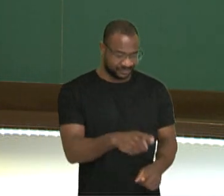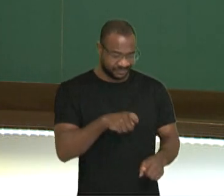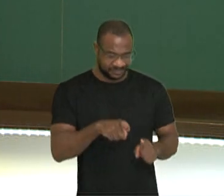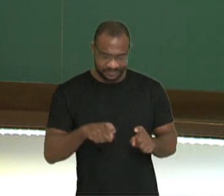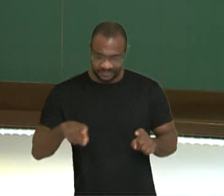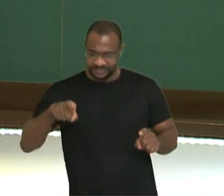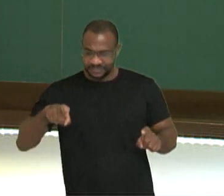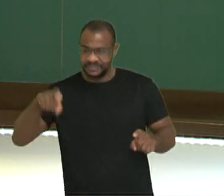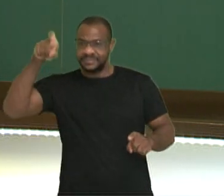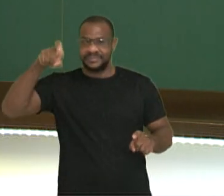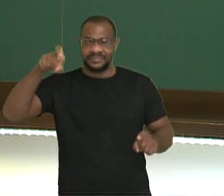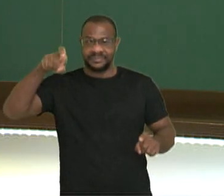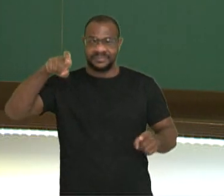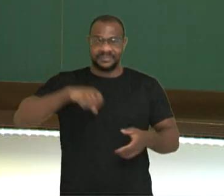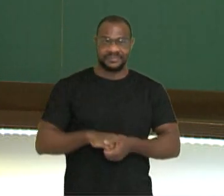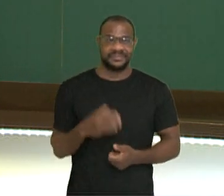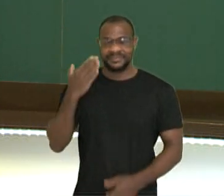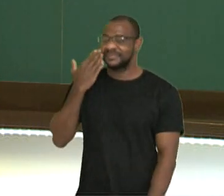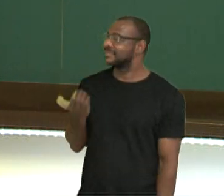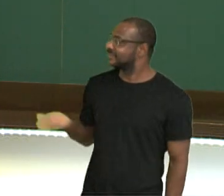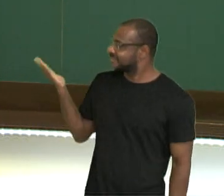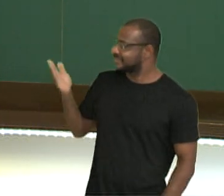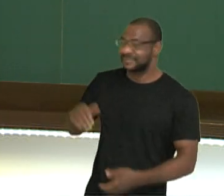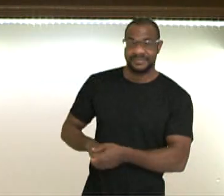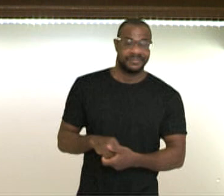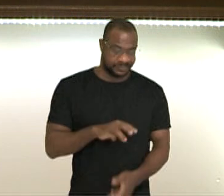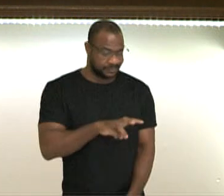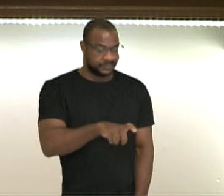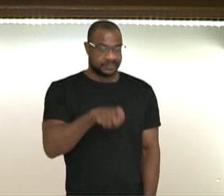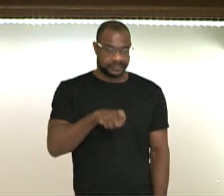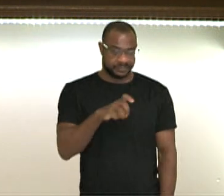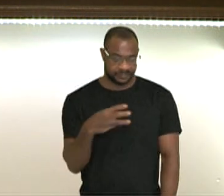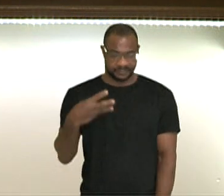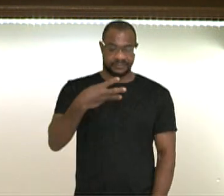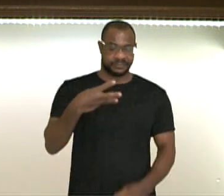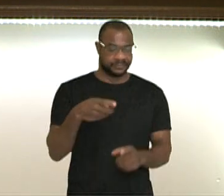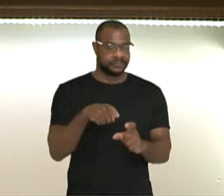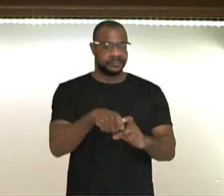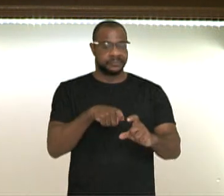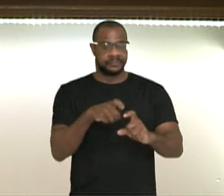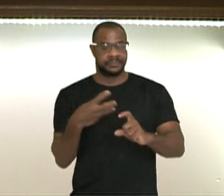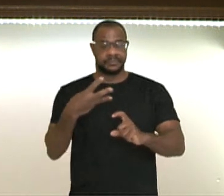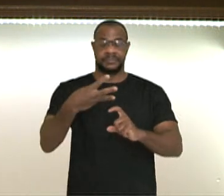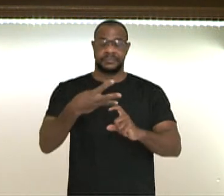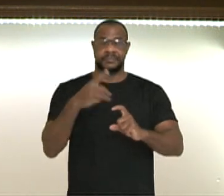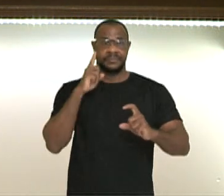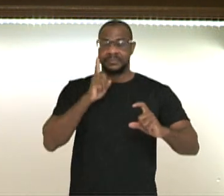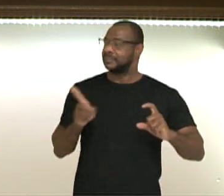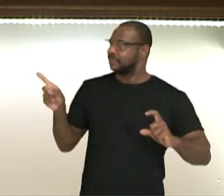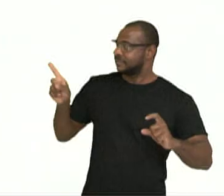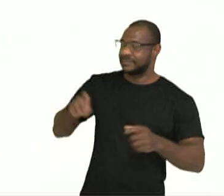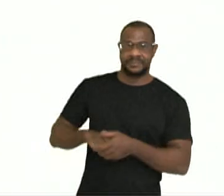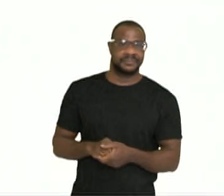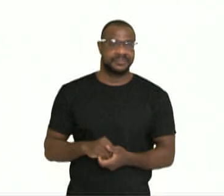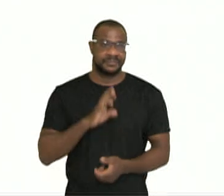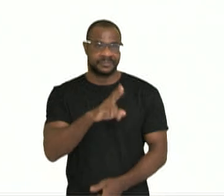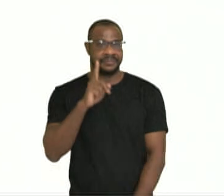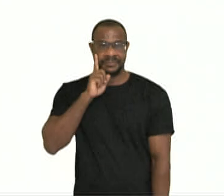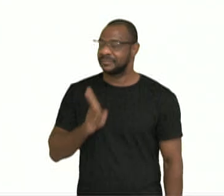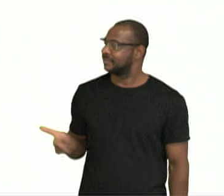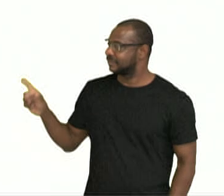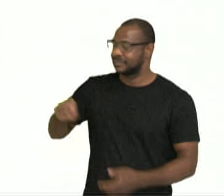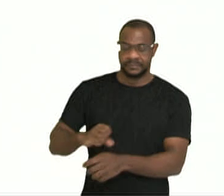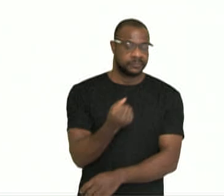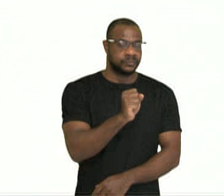multiplicação. Então, x vezes x vezes x é x ao cubo. Então, confere comigo. Olha lá. 8x ao